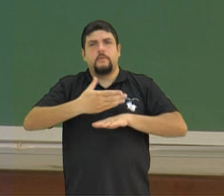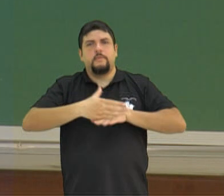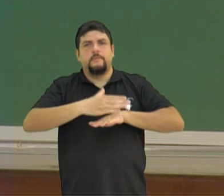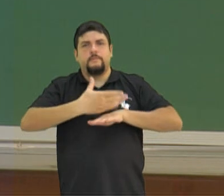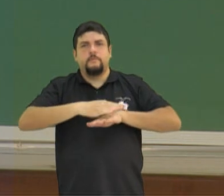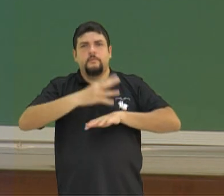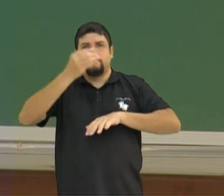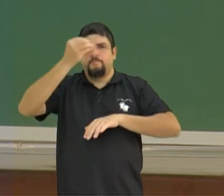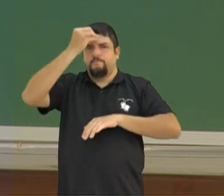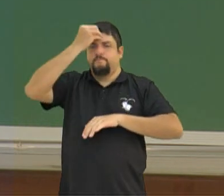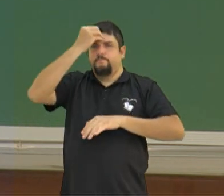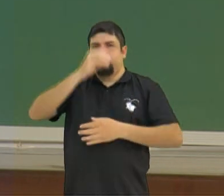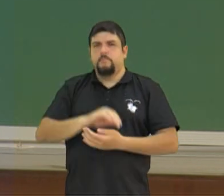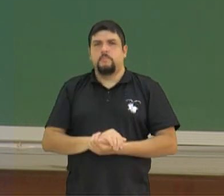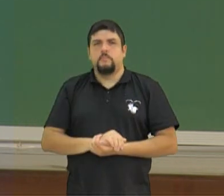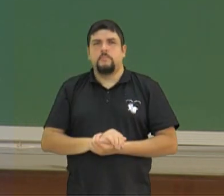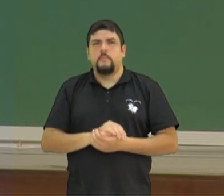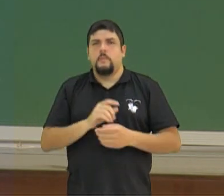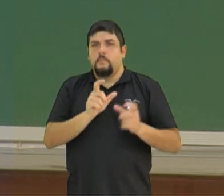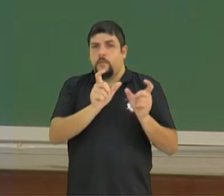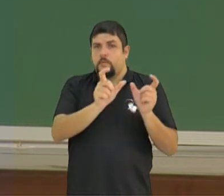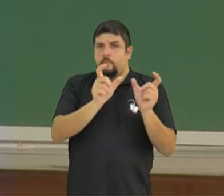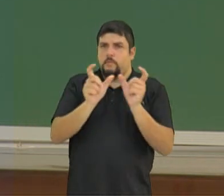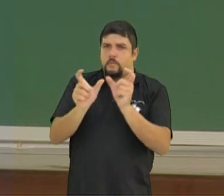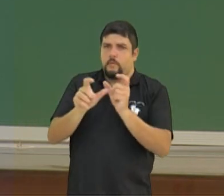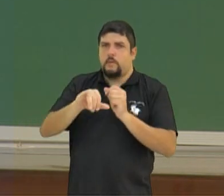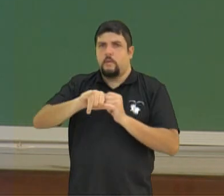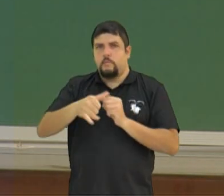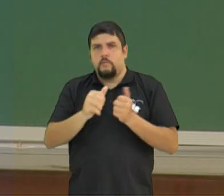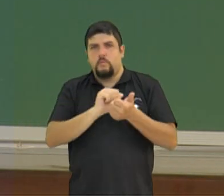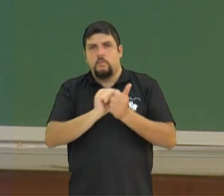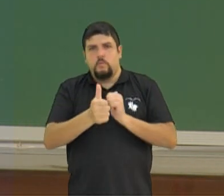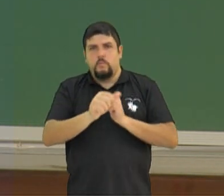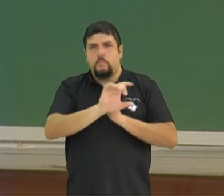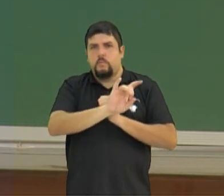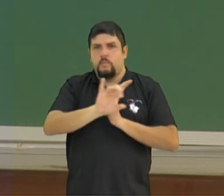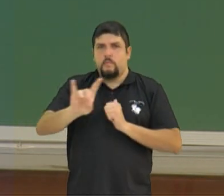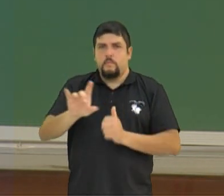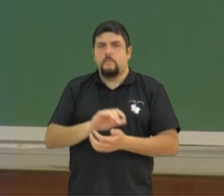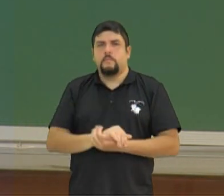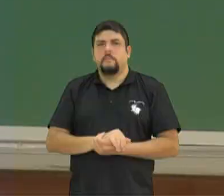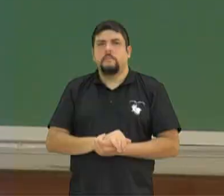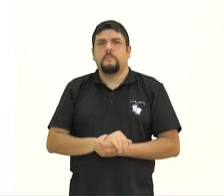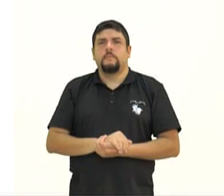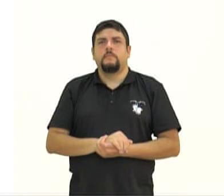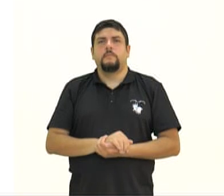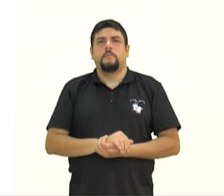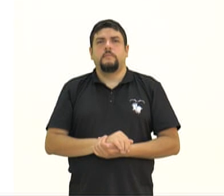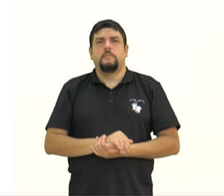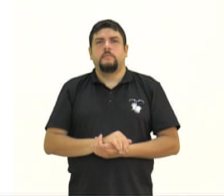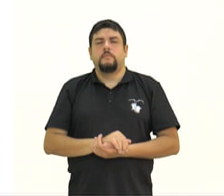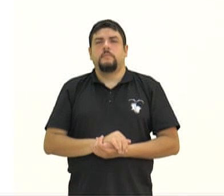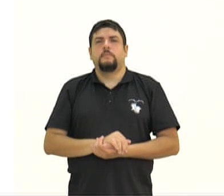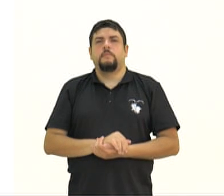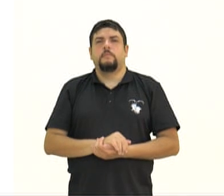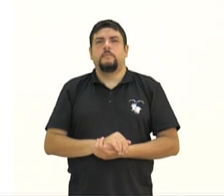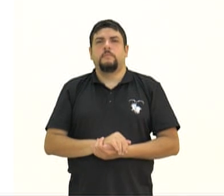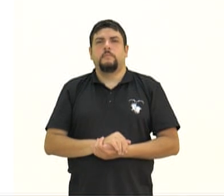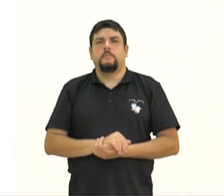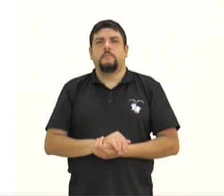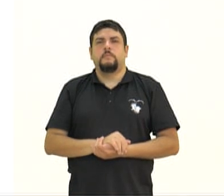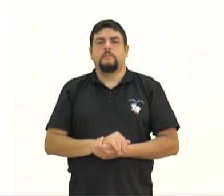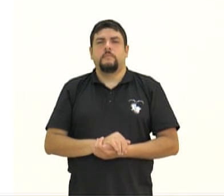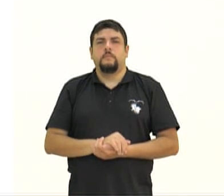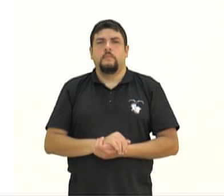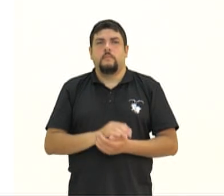fixar bem esse conteúdo, essas palavras, o nome de cada esporte em espanhol. Completa com o deporte correspondiente.